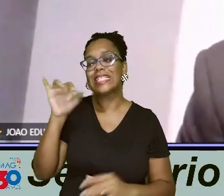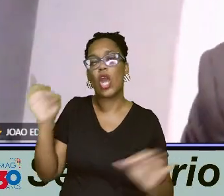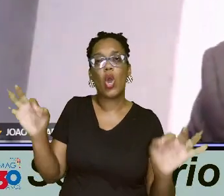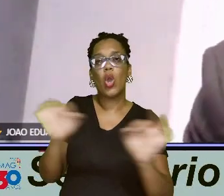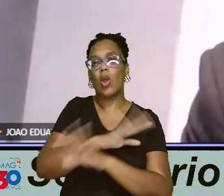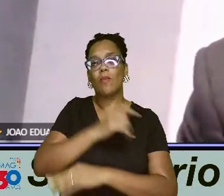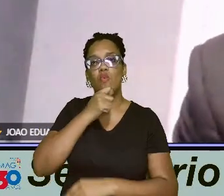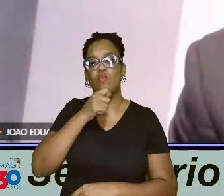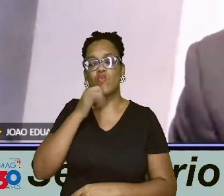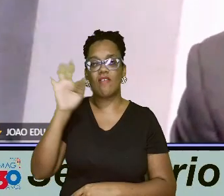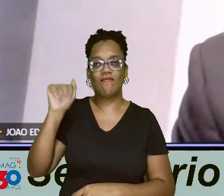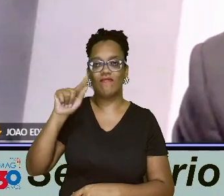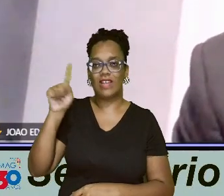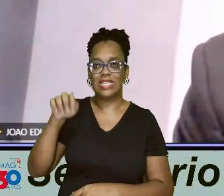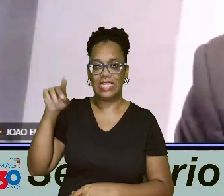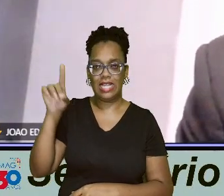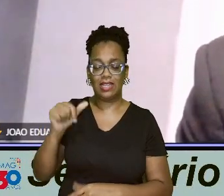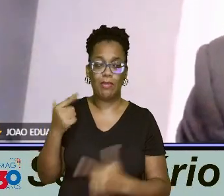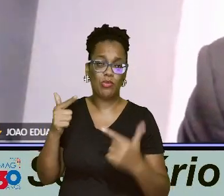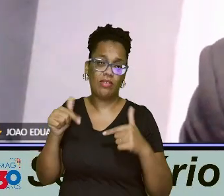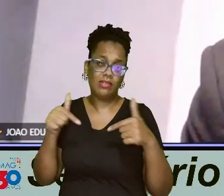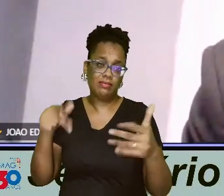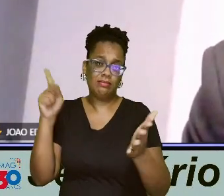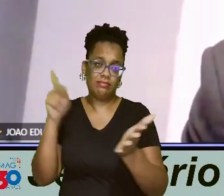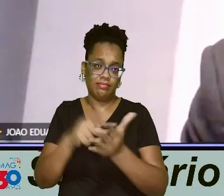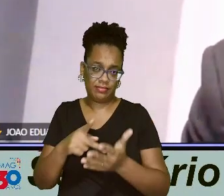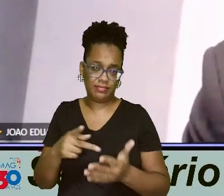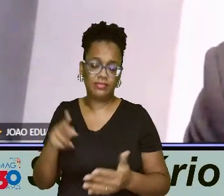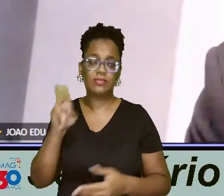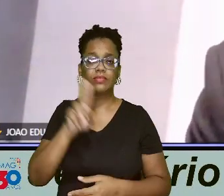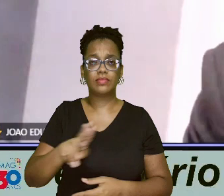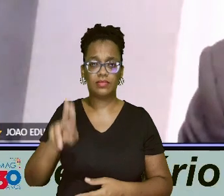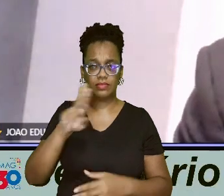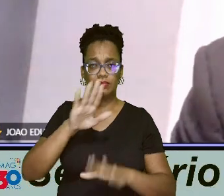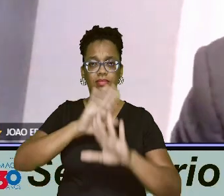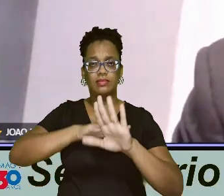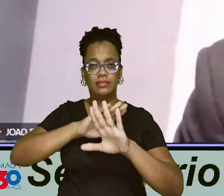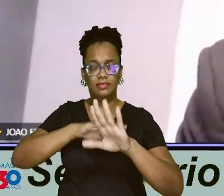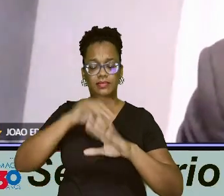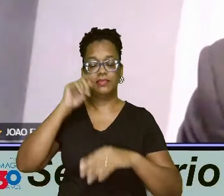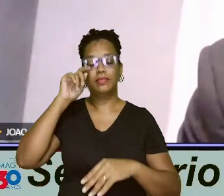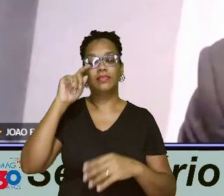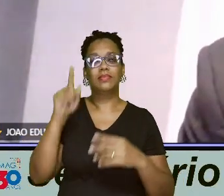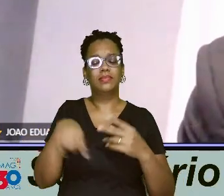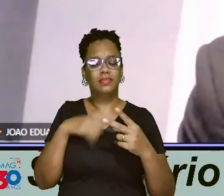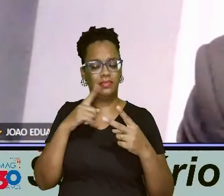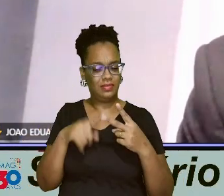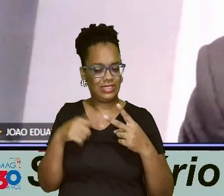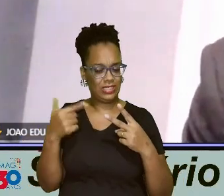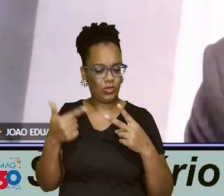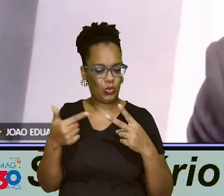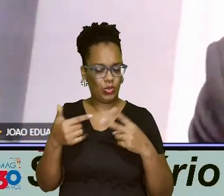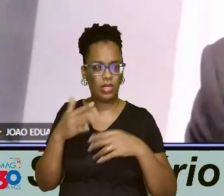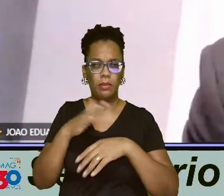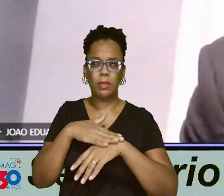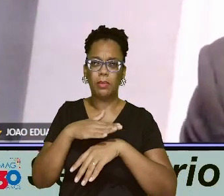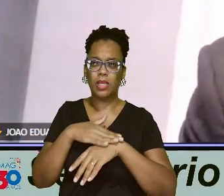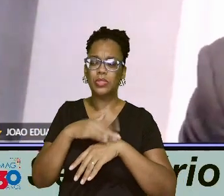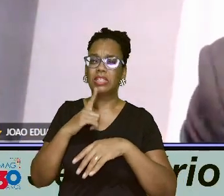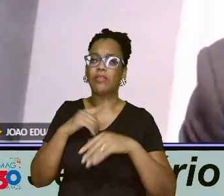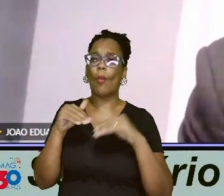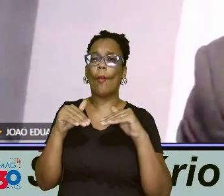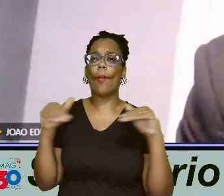teve efetividade, então foi aplicado o precedente. Num segundo momento, houve uma inércia